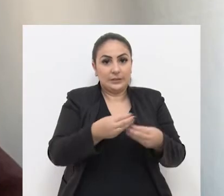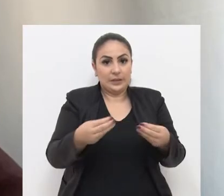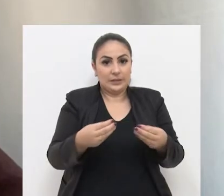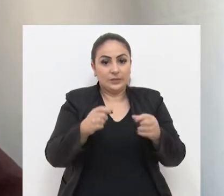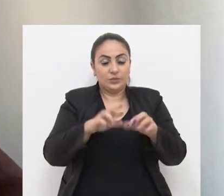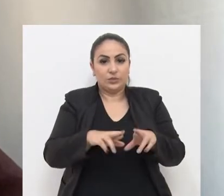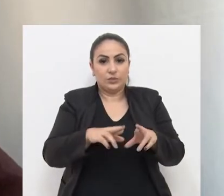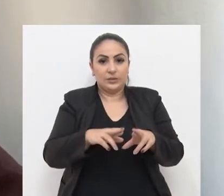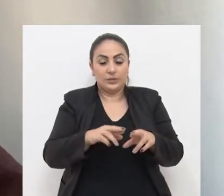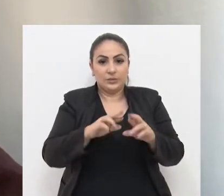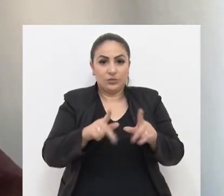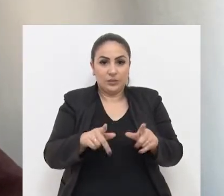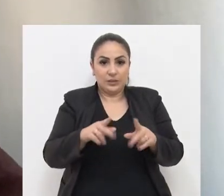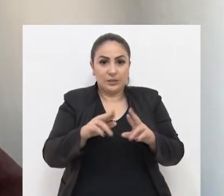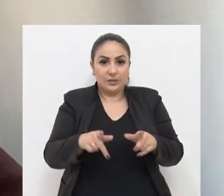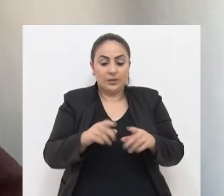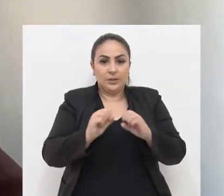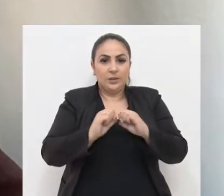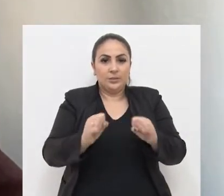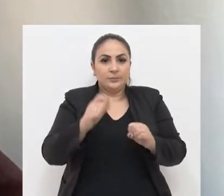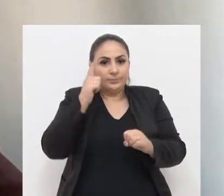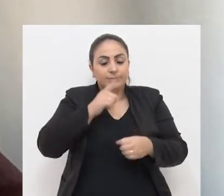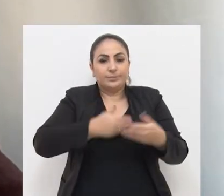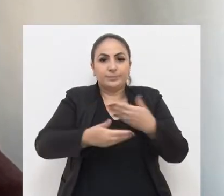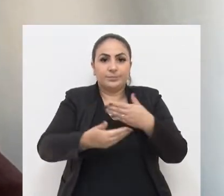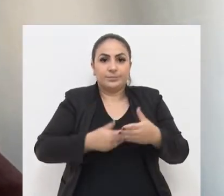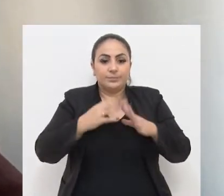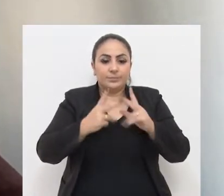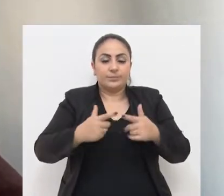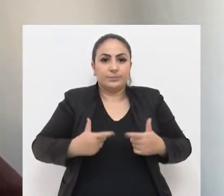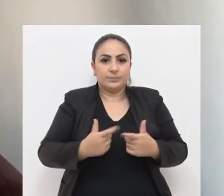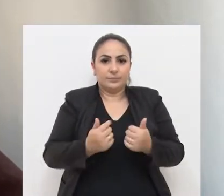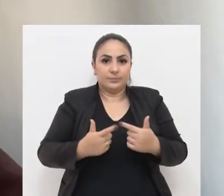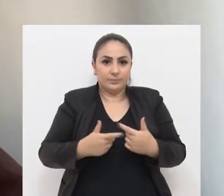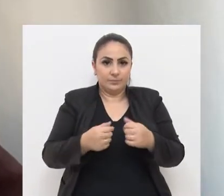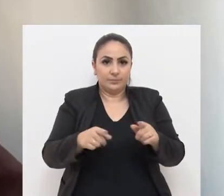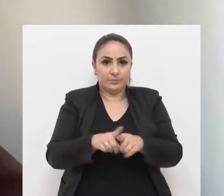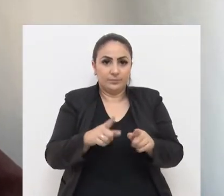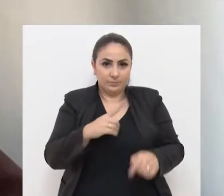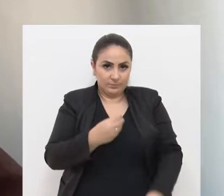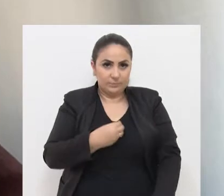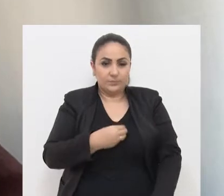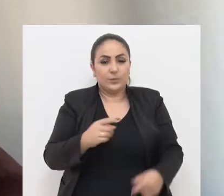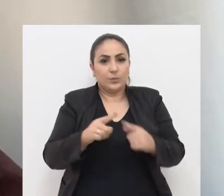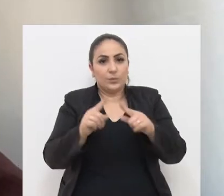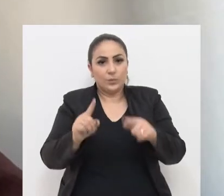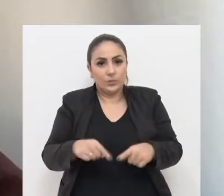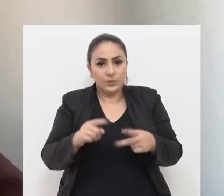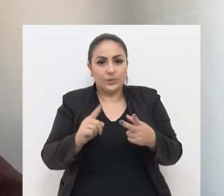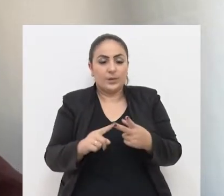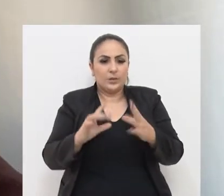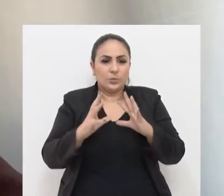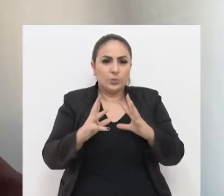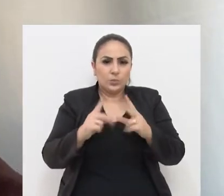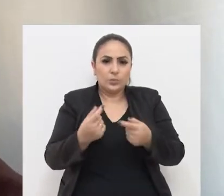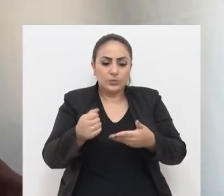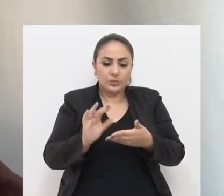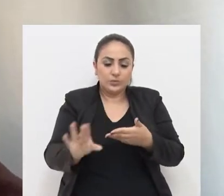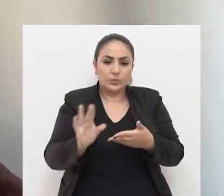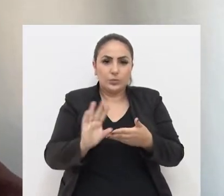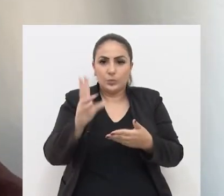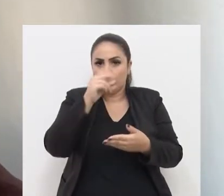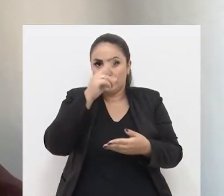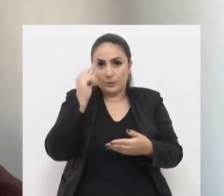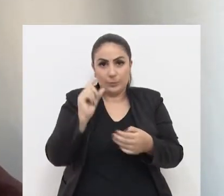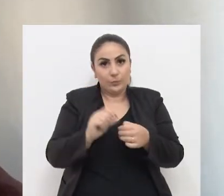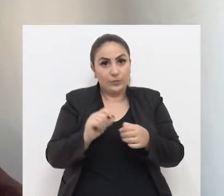nas diferentes secretarias para atender a todas as despesas, né, funcionários, enfim, todos os investimentos